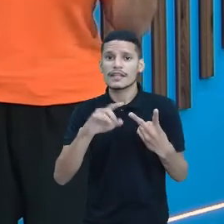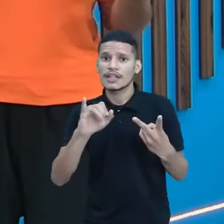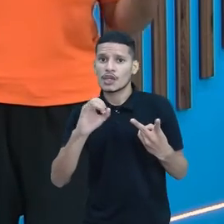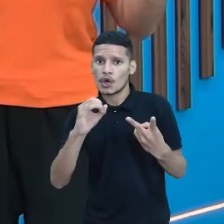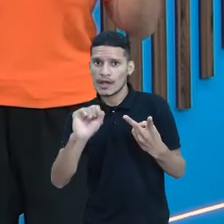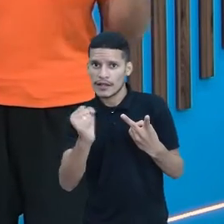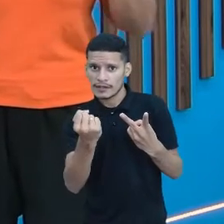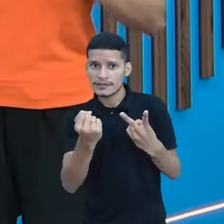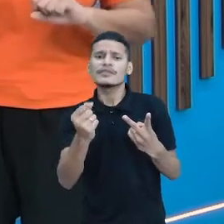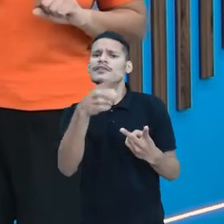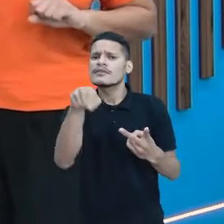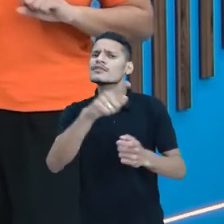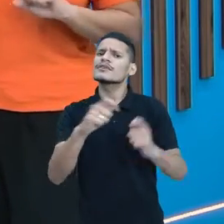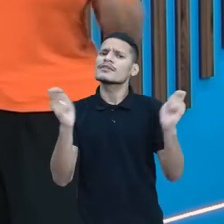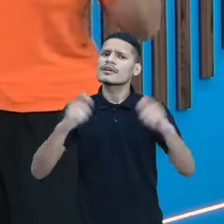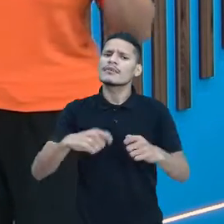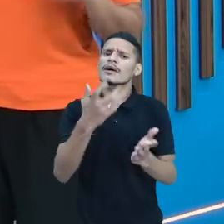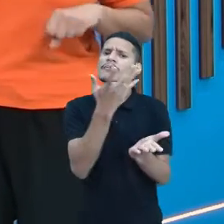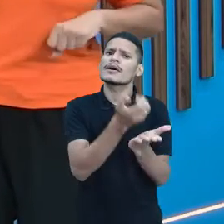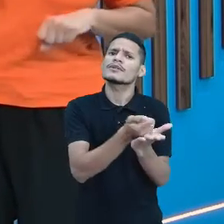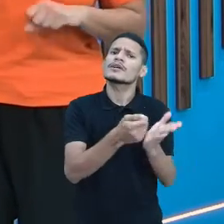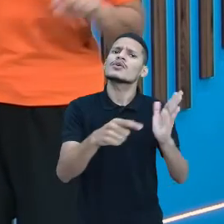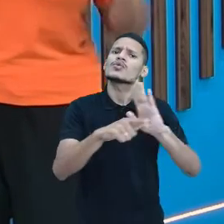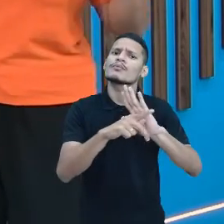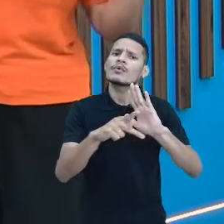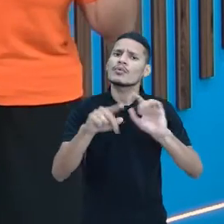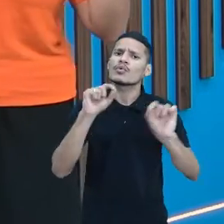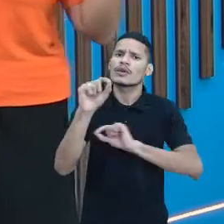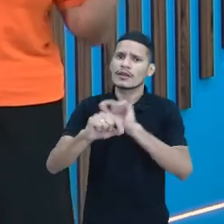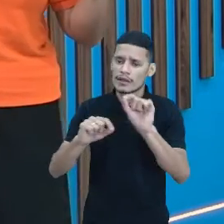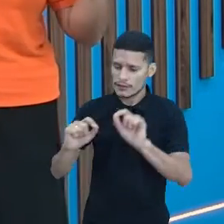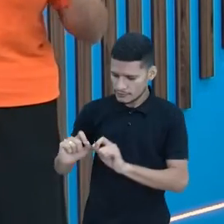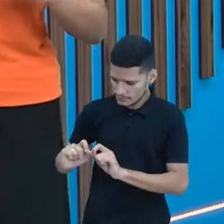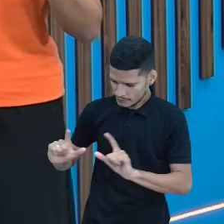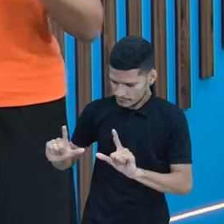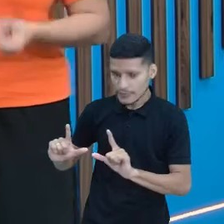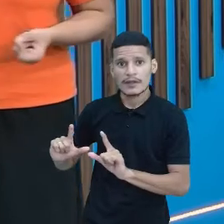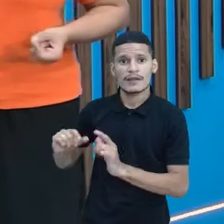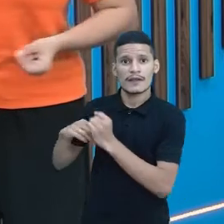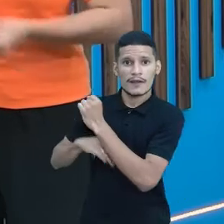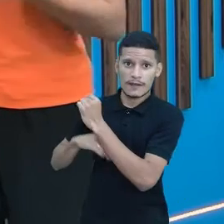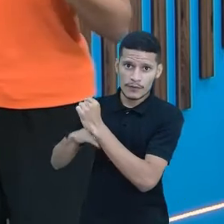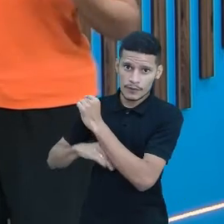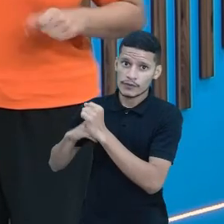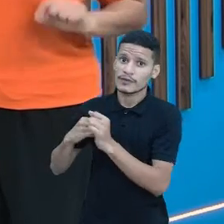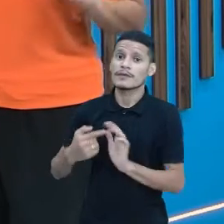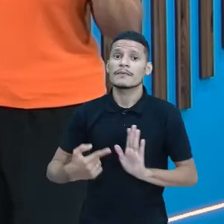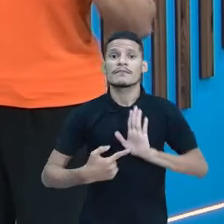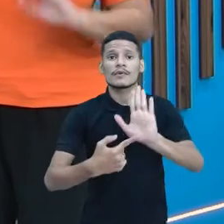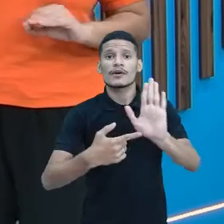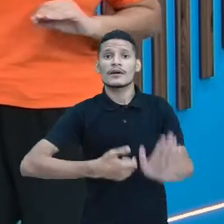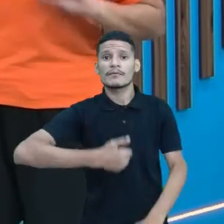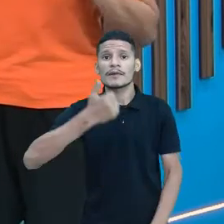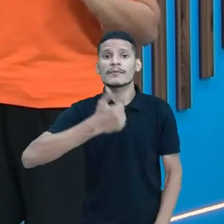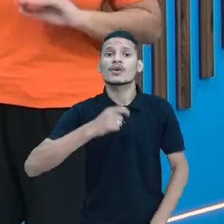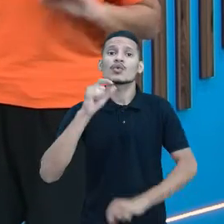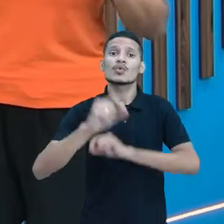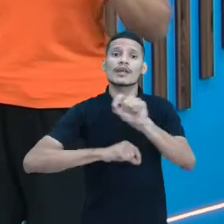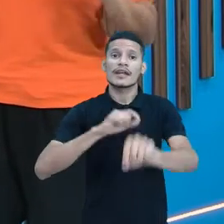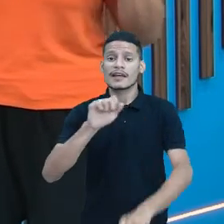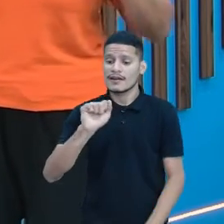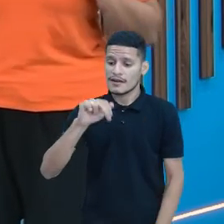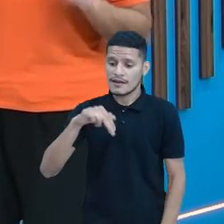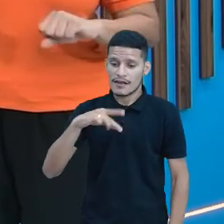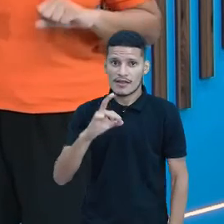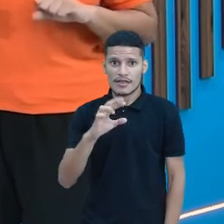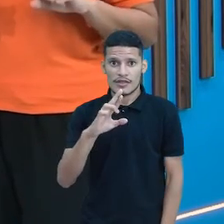E aí vocês também podem baixar o quê? Pelo QR Code que está na tela. Primeiro a gente vai mostrar o QR Code para os